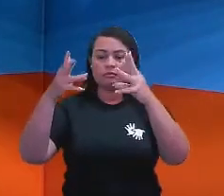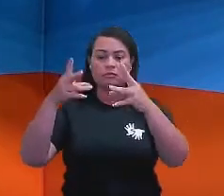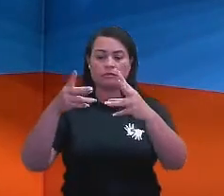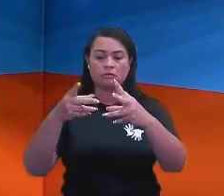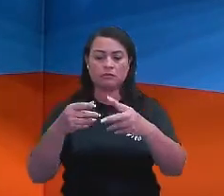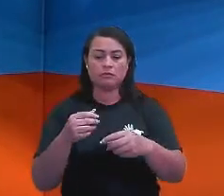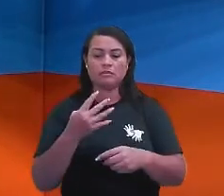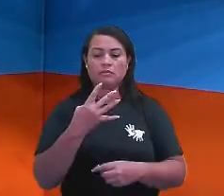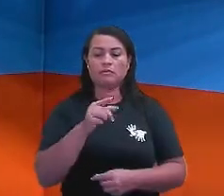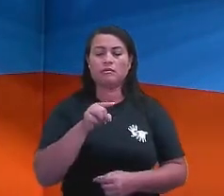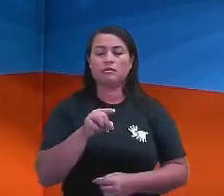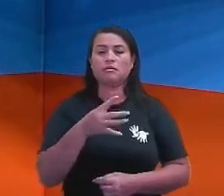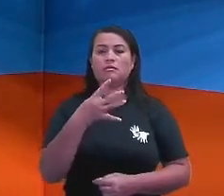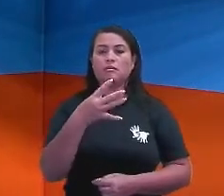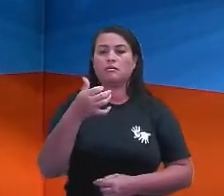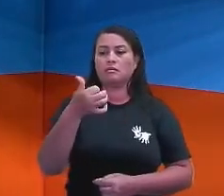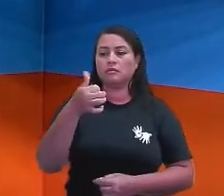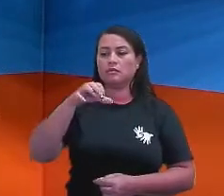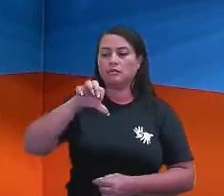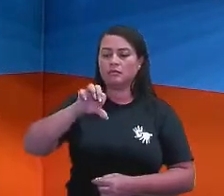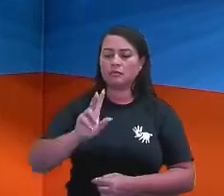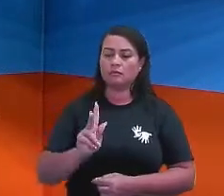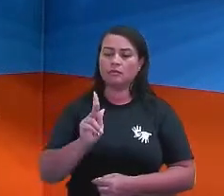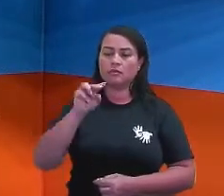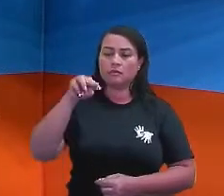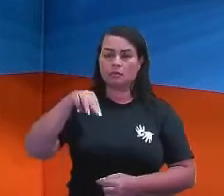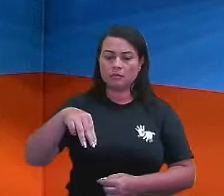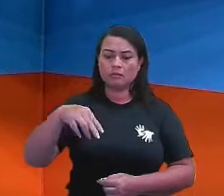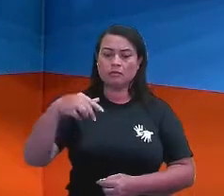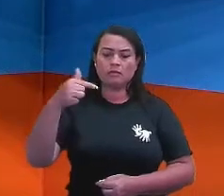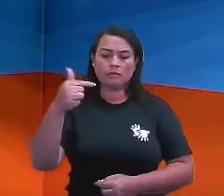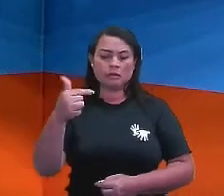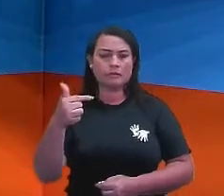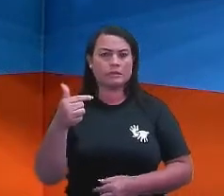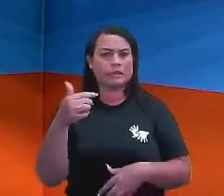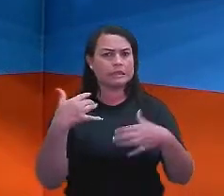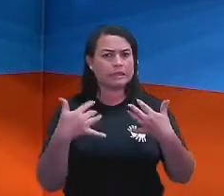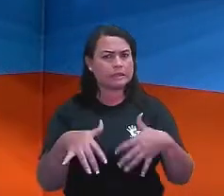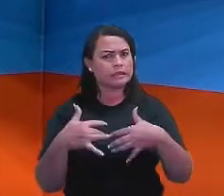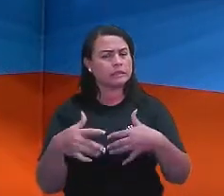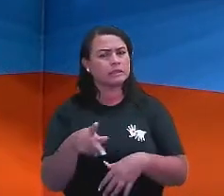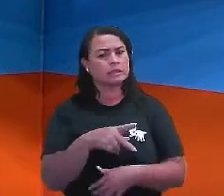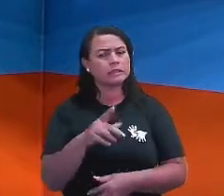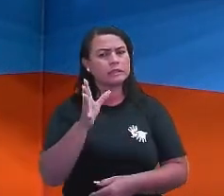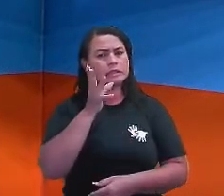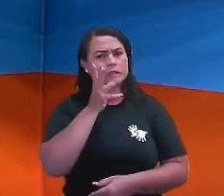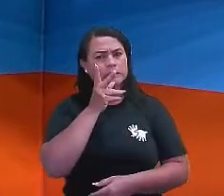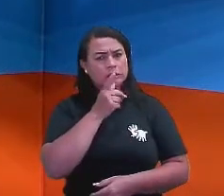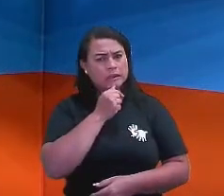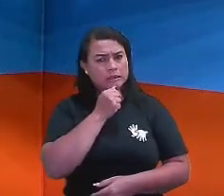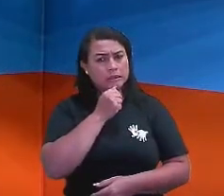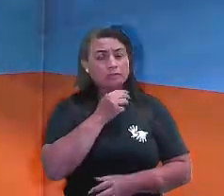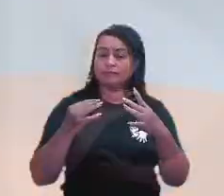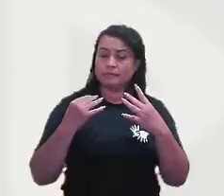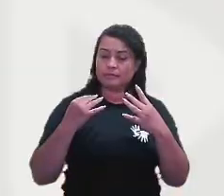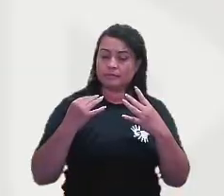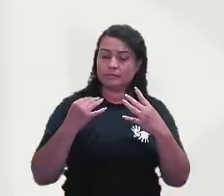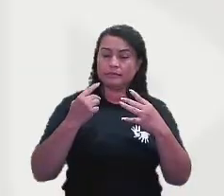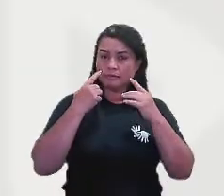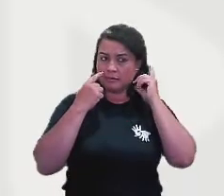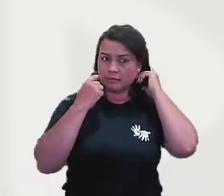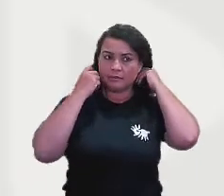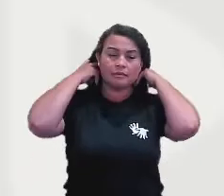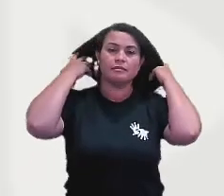a 4.419 km². Ai, professora, vai demorar demais. Vamos por etapas. Vamos